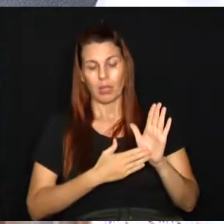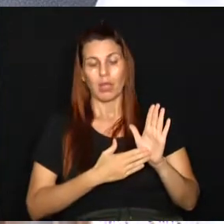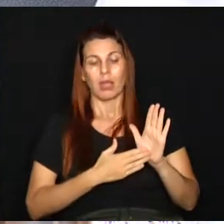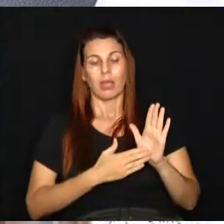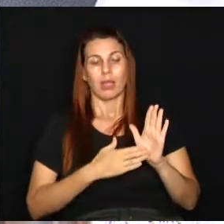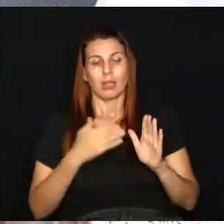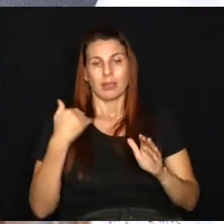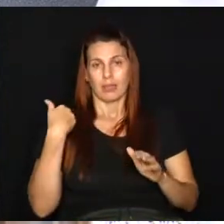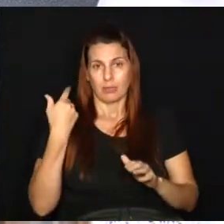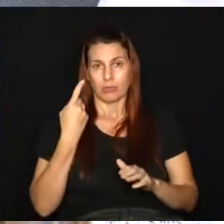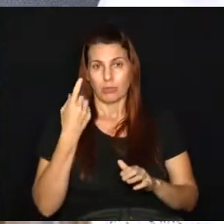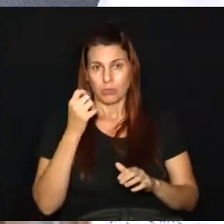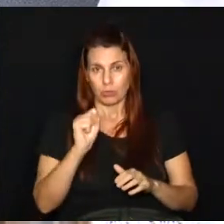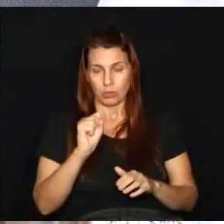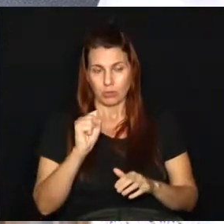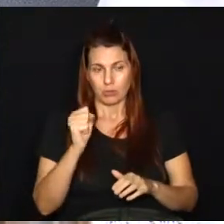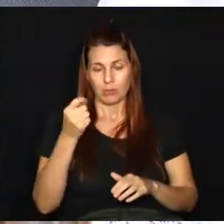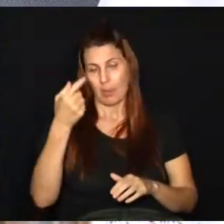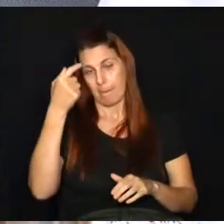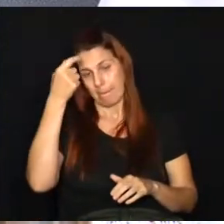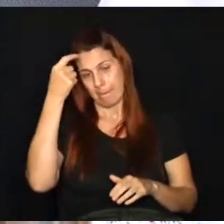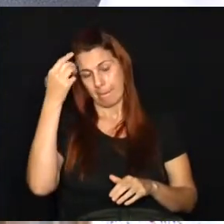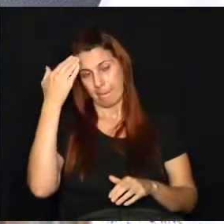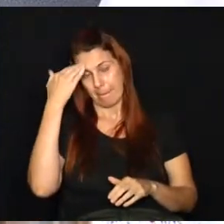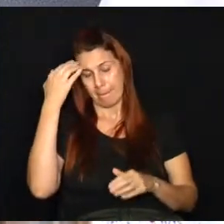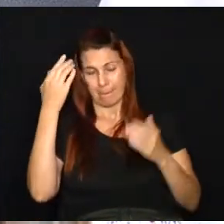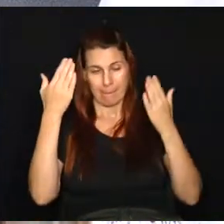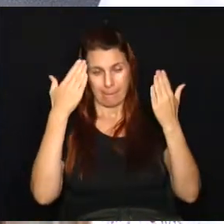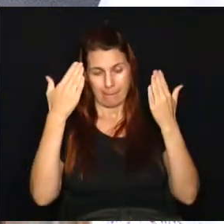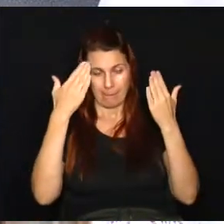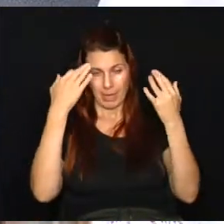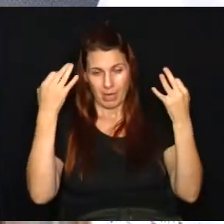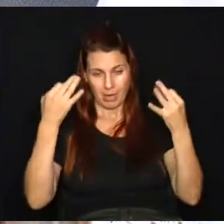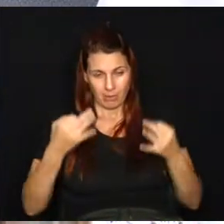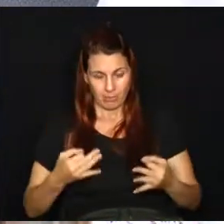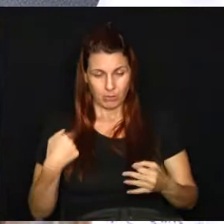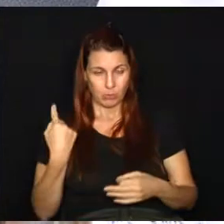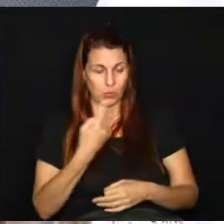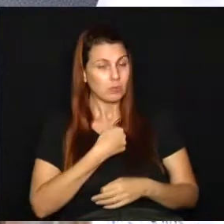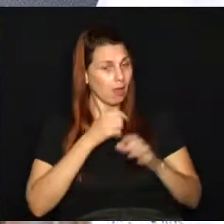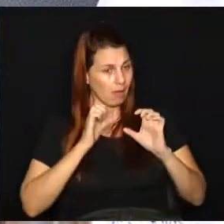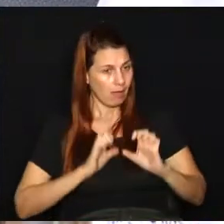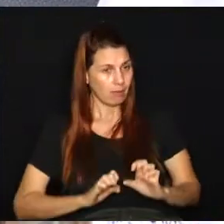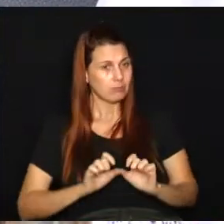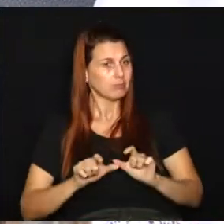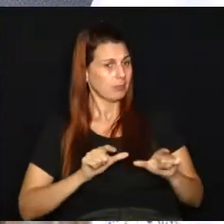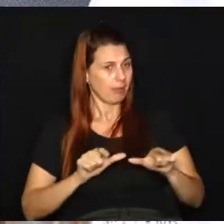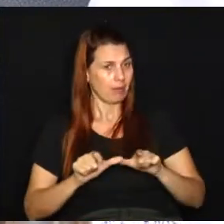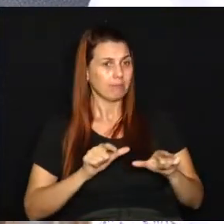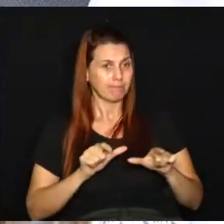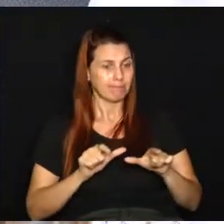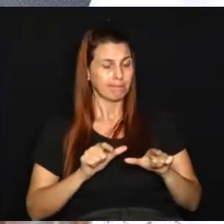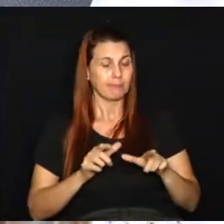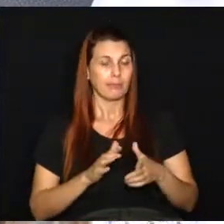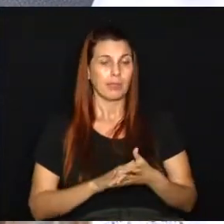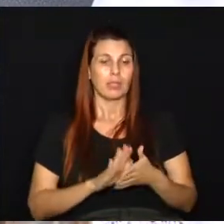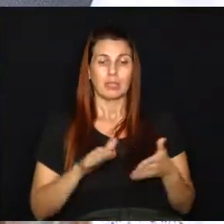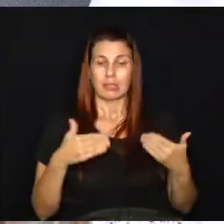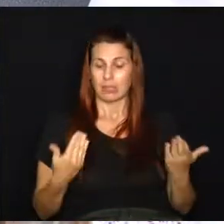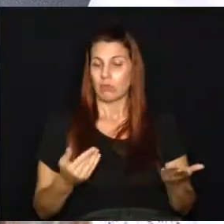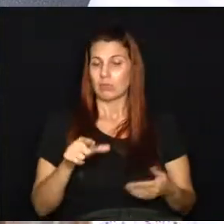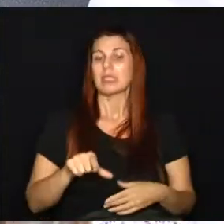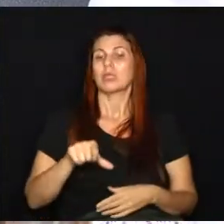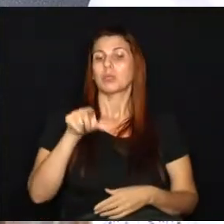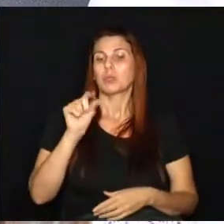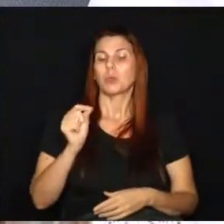as suas faculdades mentais, olha para vocês verem o quanto a gente é ético, né, no nosso trabalho. Você pode escolher aquilo que